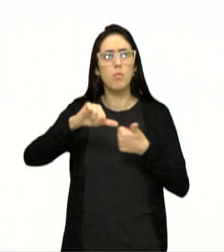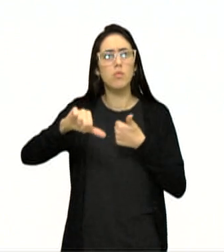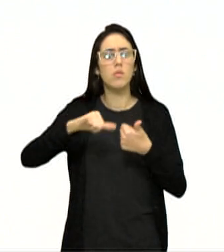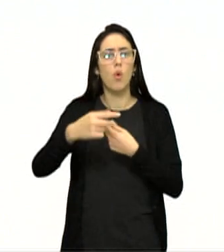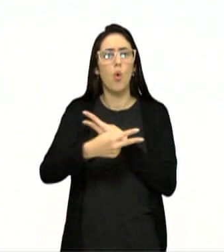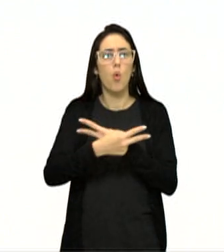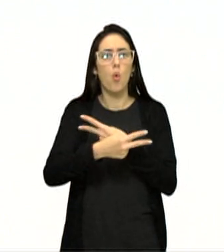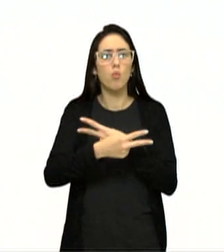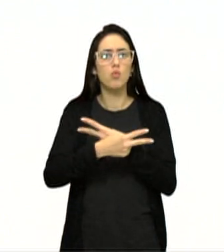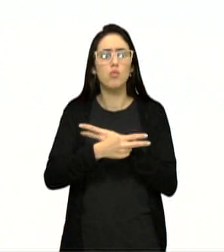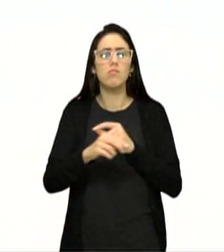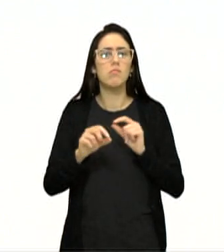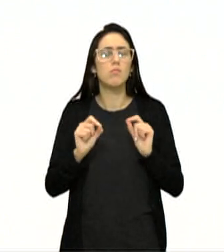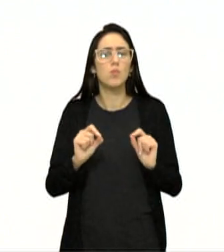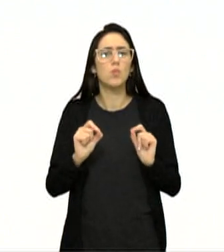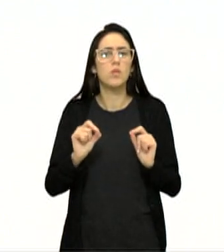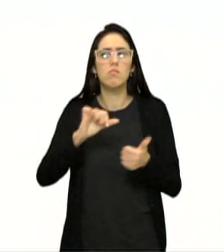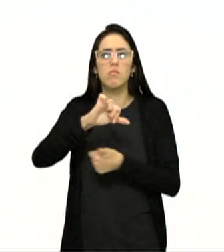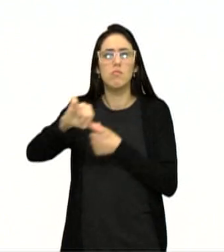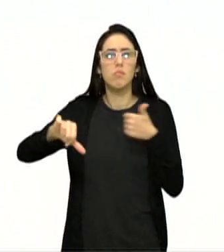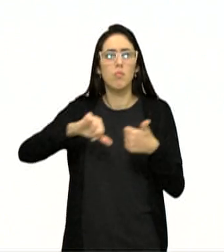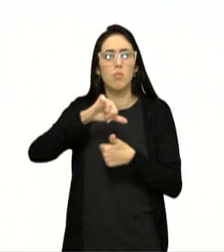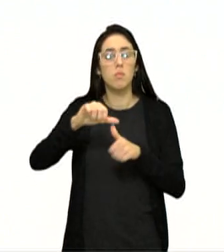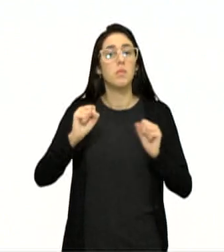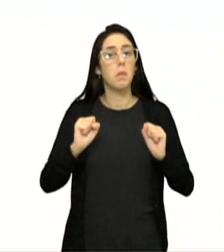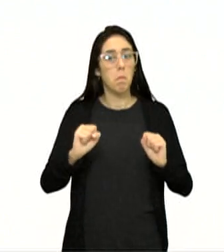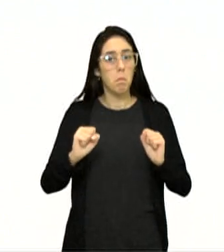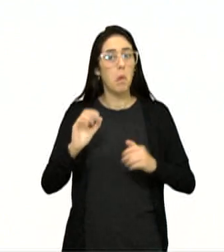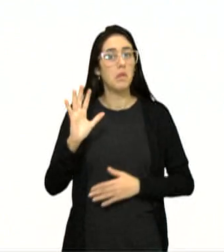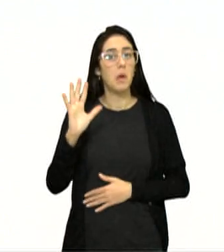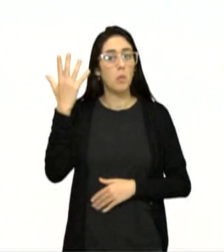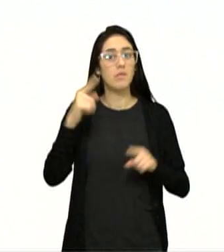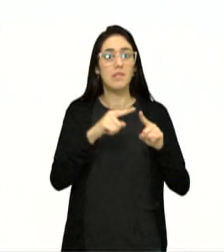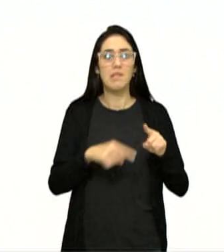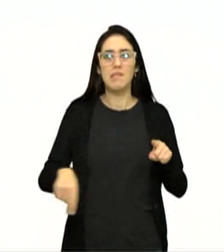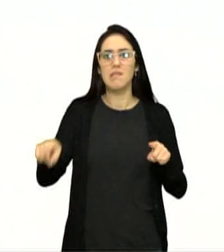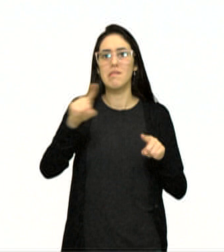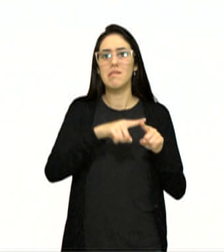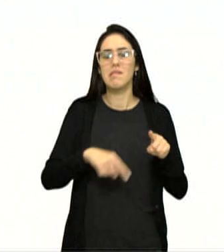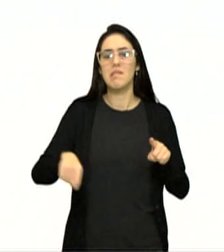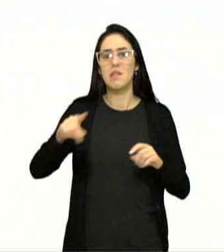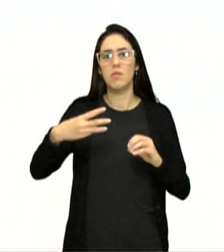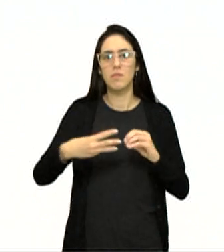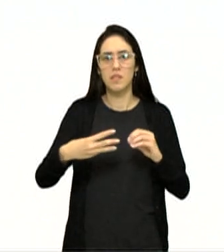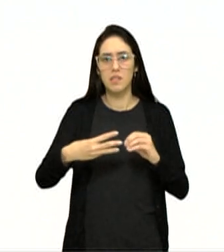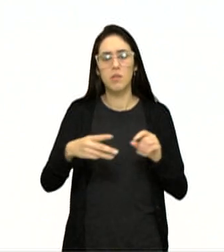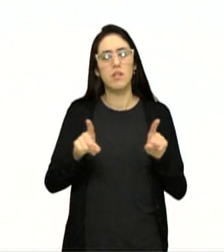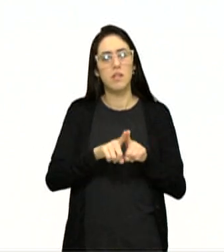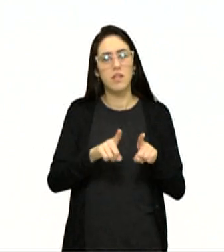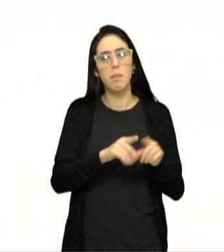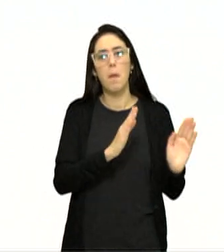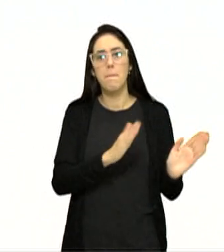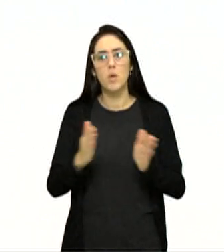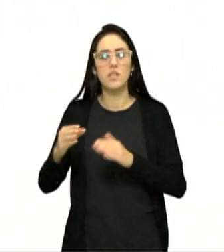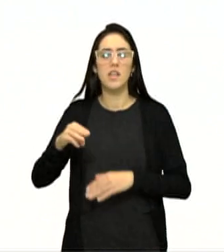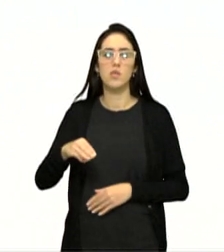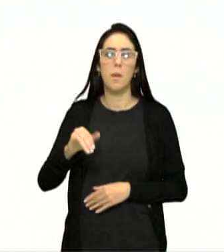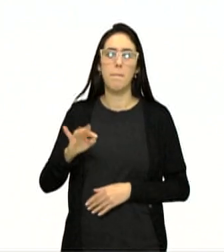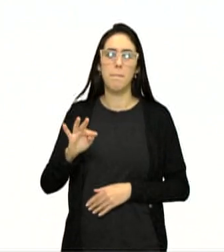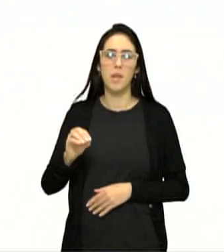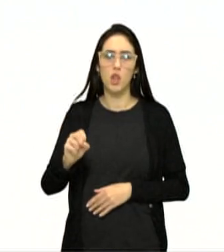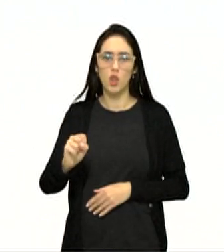que acontecem nos cromossomos, podem ocorrer durante o ciclo celular e também durante lá o processo de mitose, né?